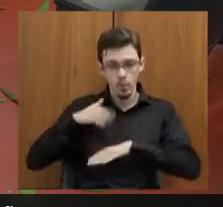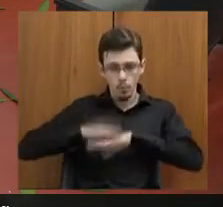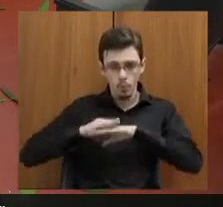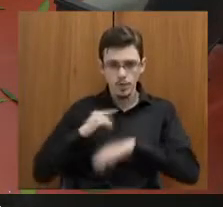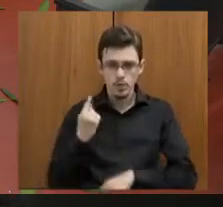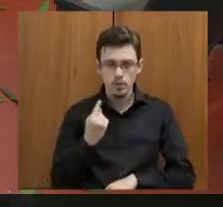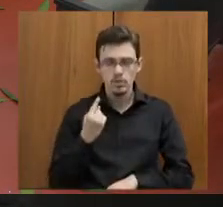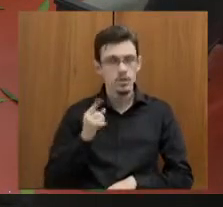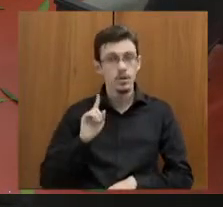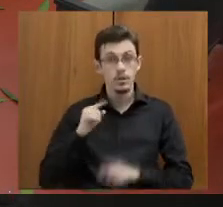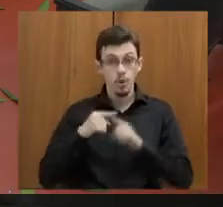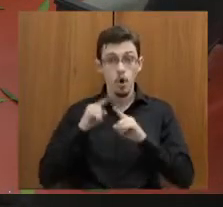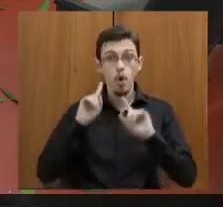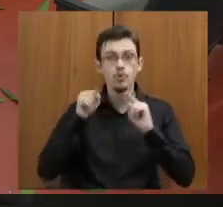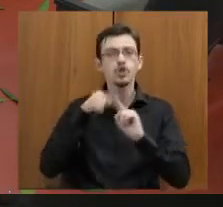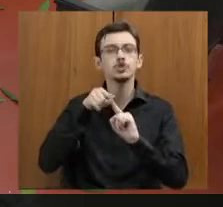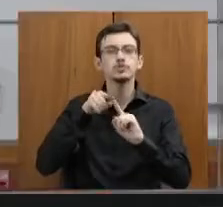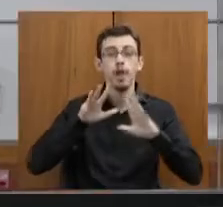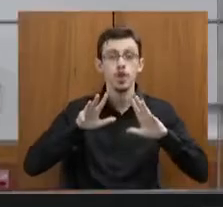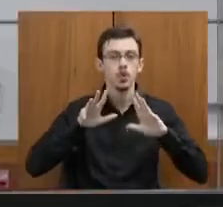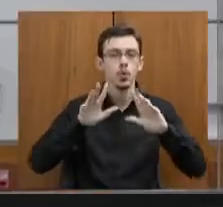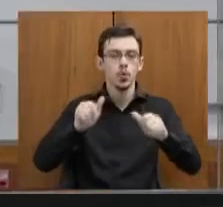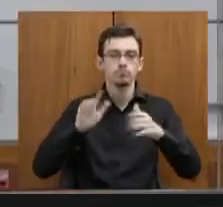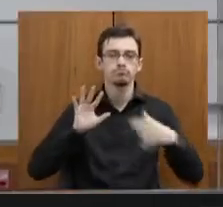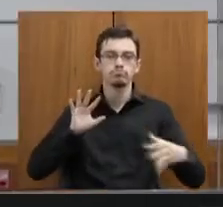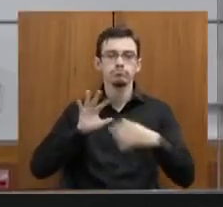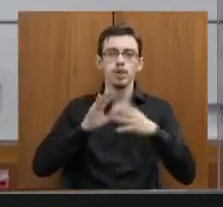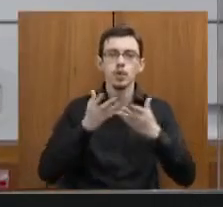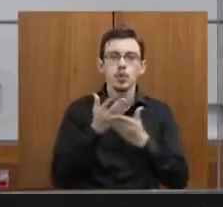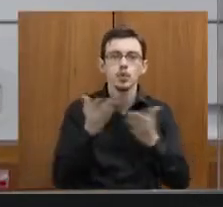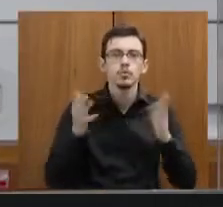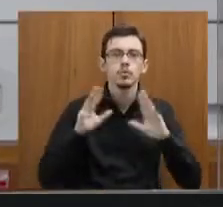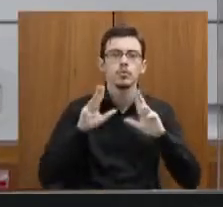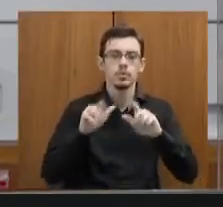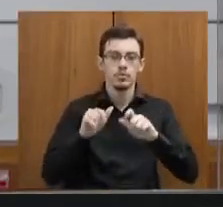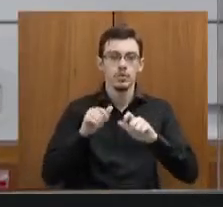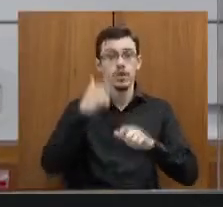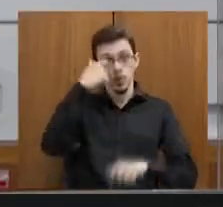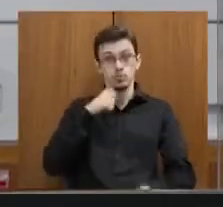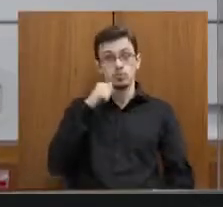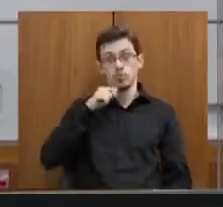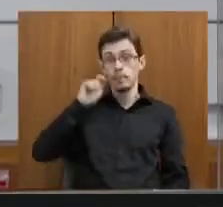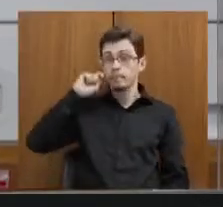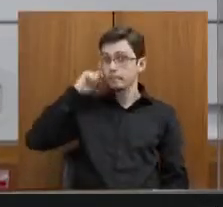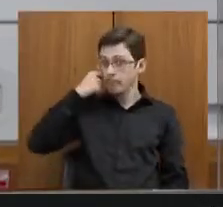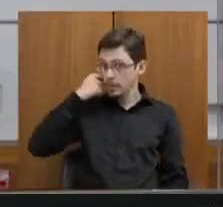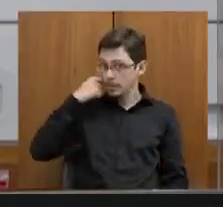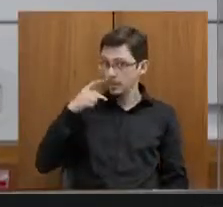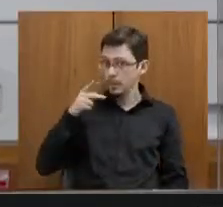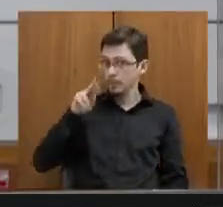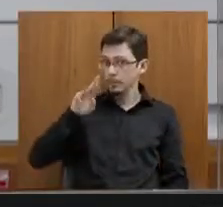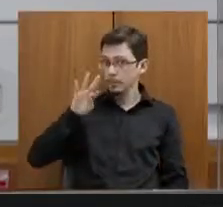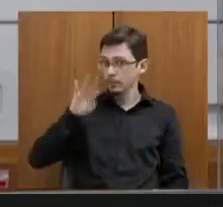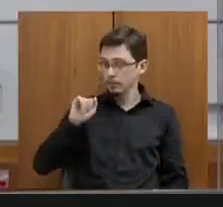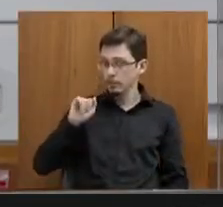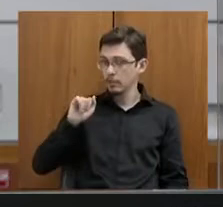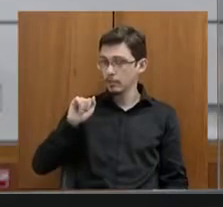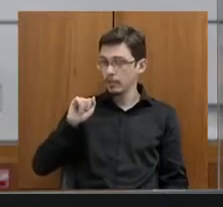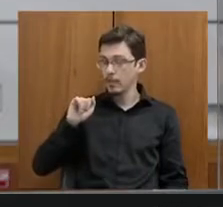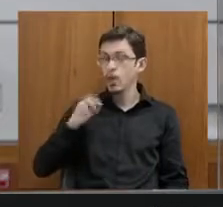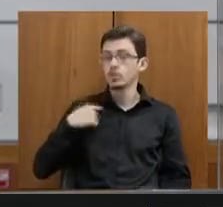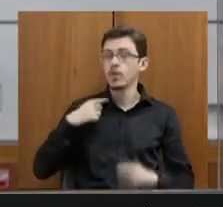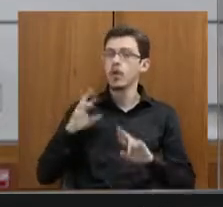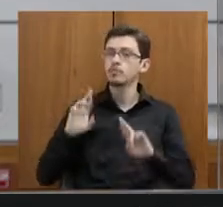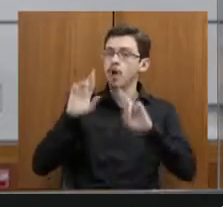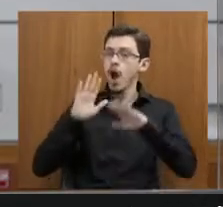para quem Para nós né Eu sou uma mulher preta então estou em responsabilidade Qual a população de Belo